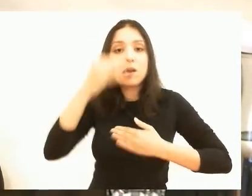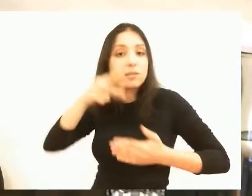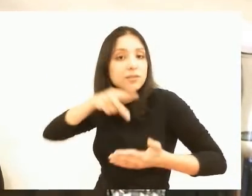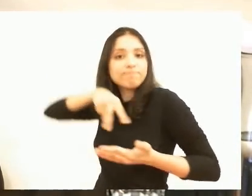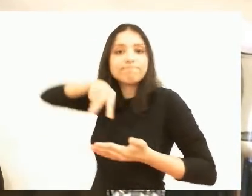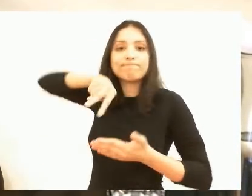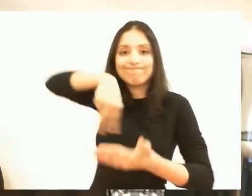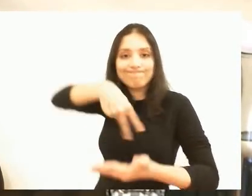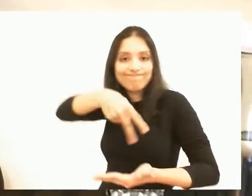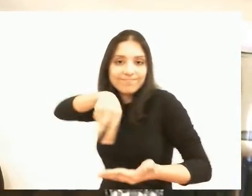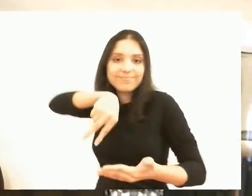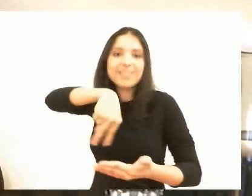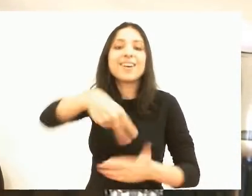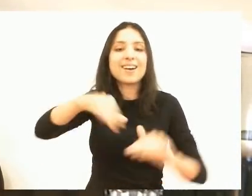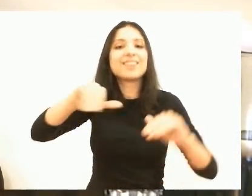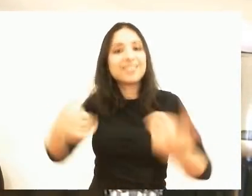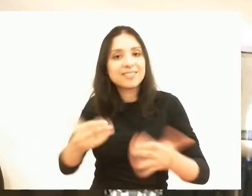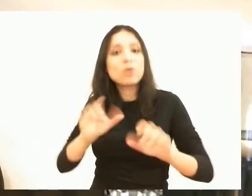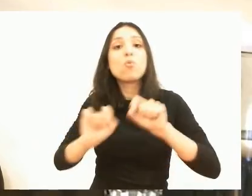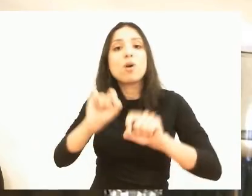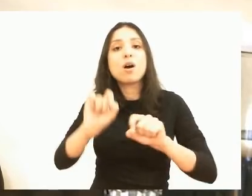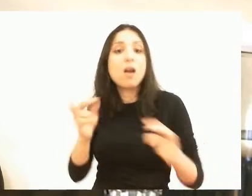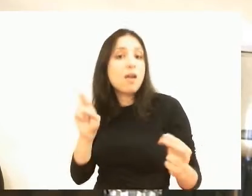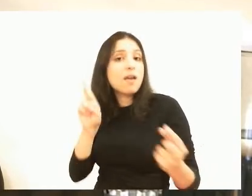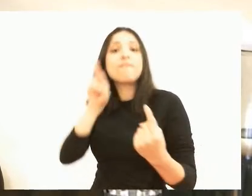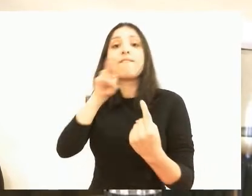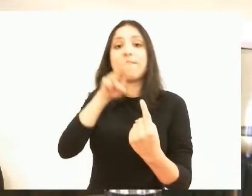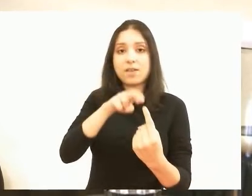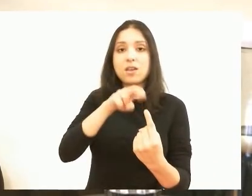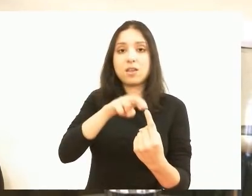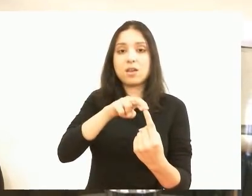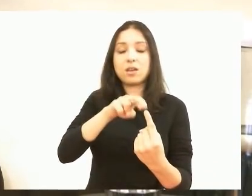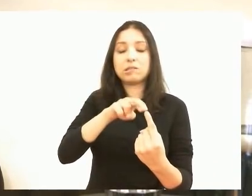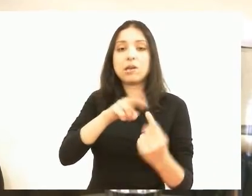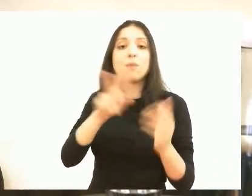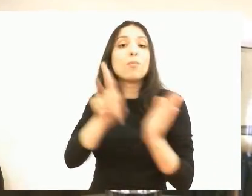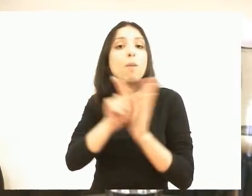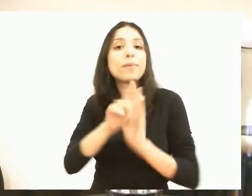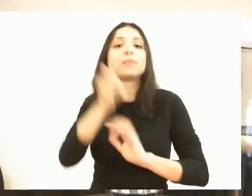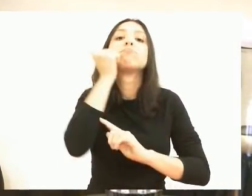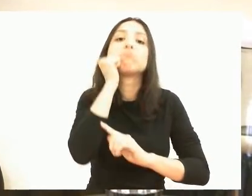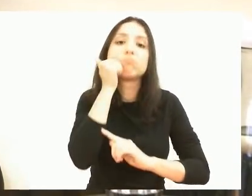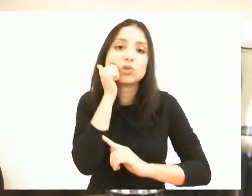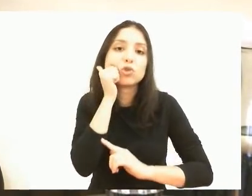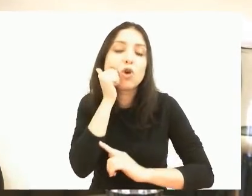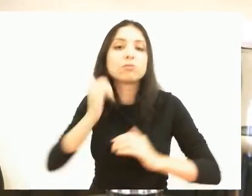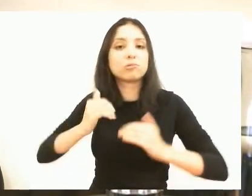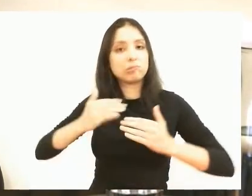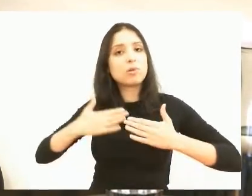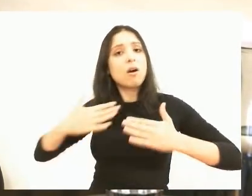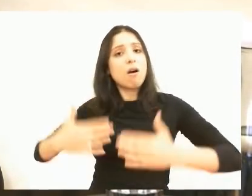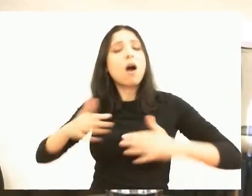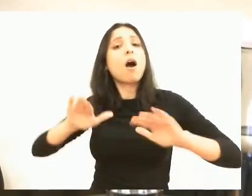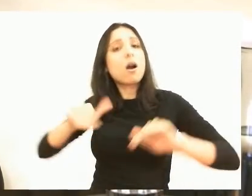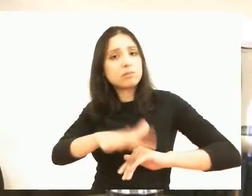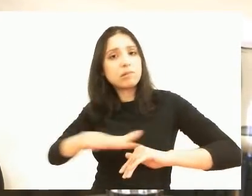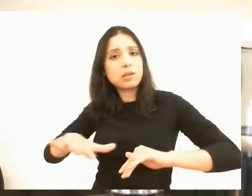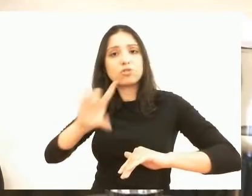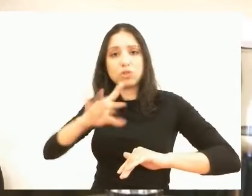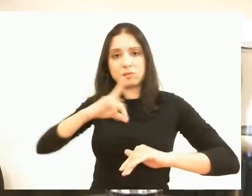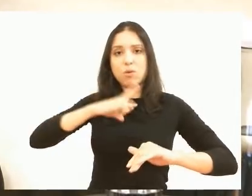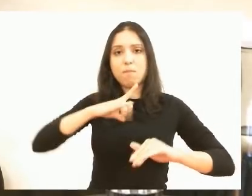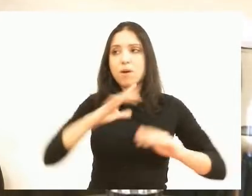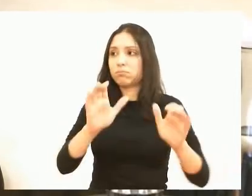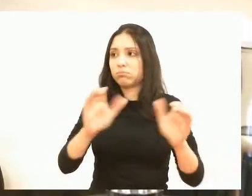dança então a referência é esquelética então as crianças elas têm eu só trouxe um